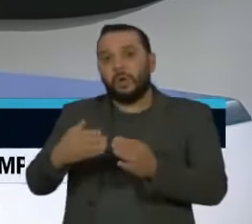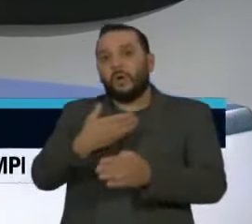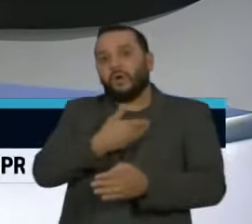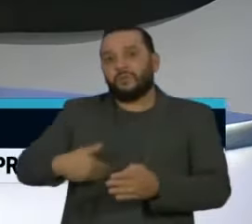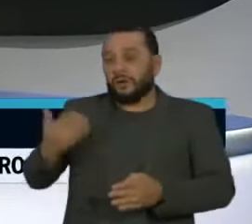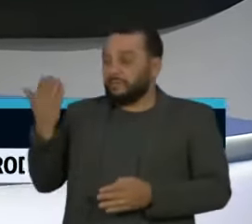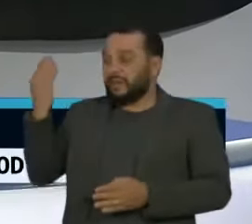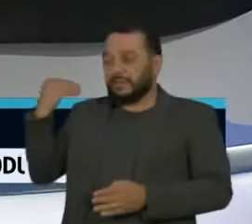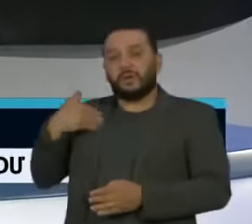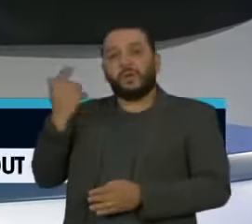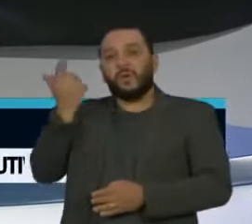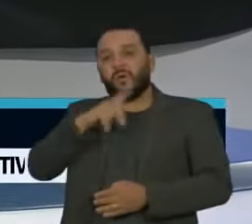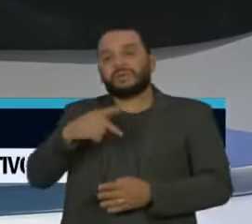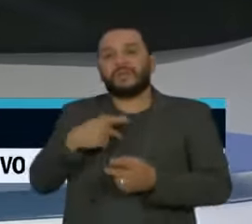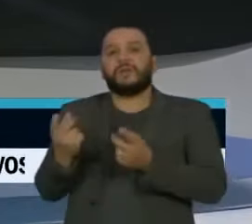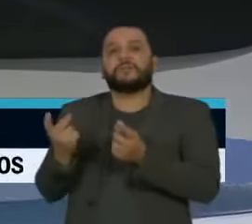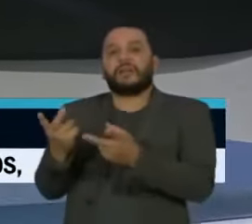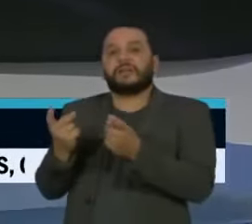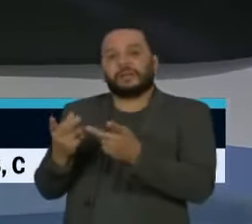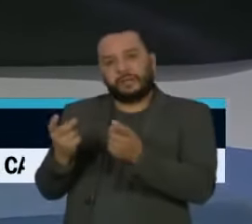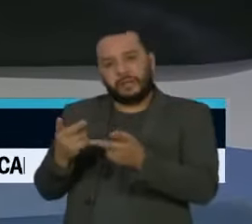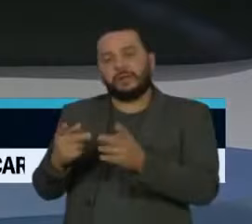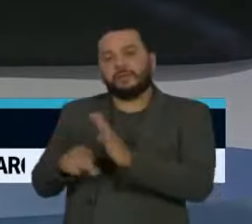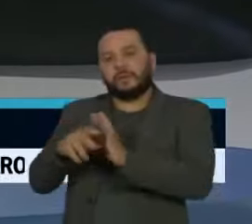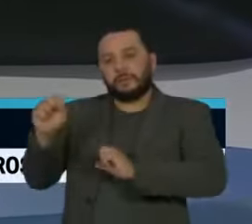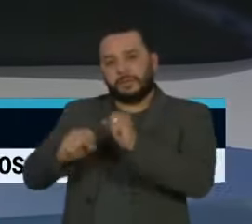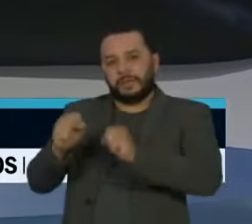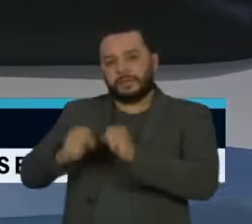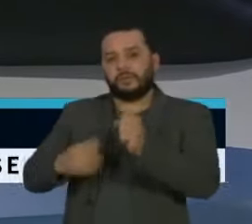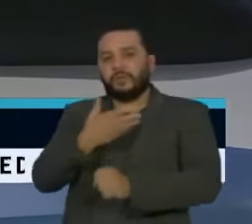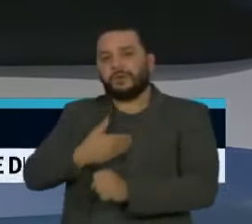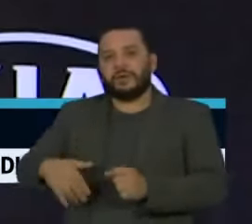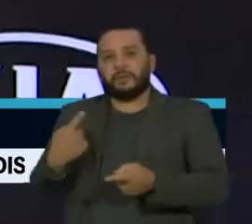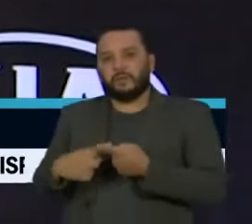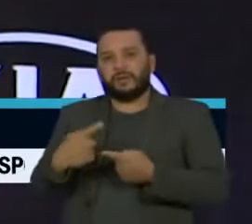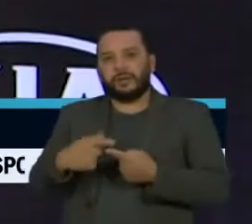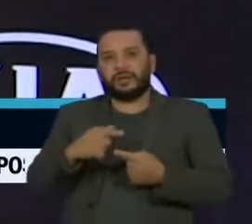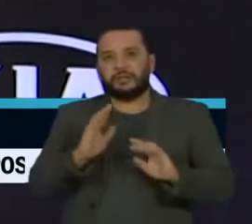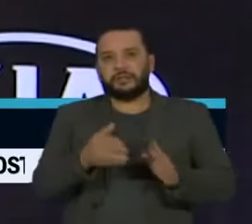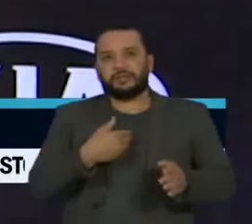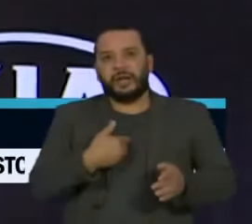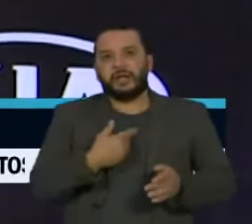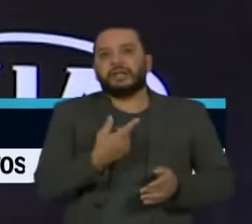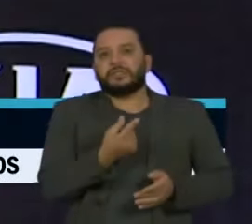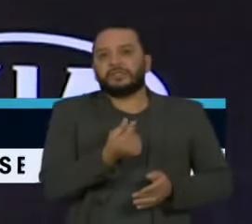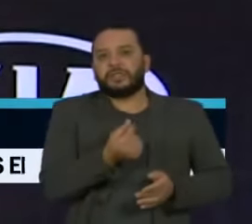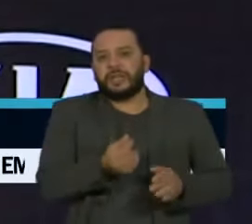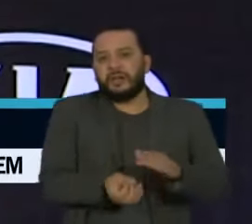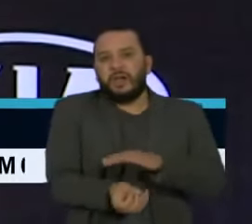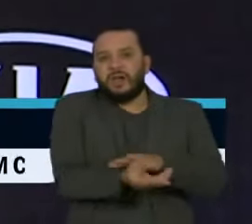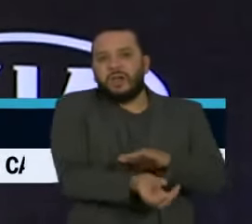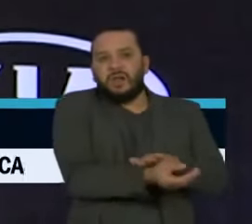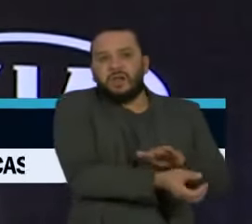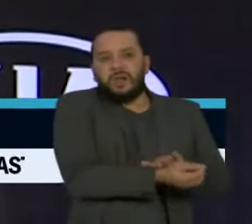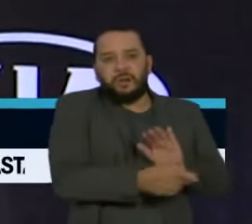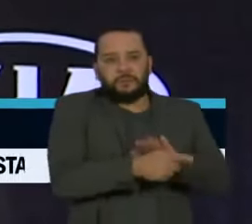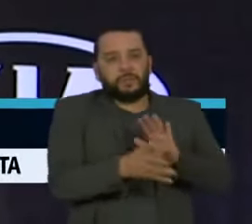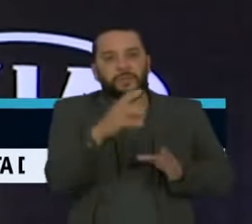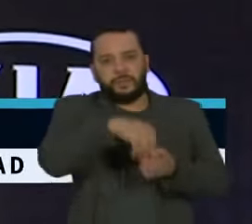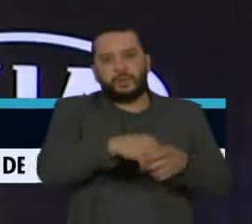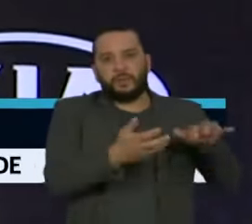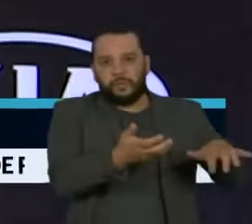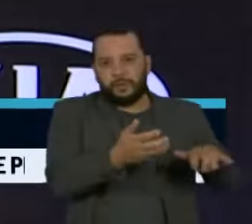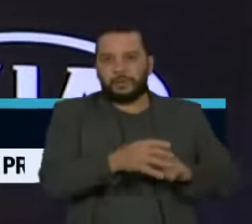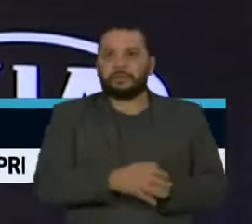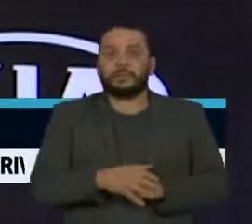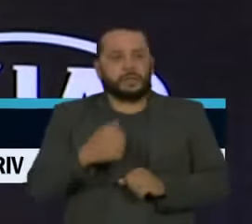só conseguiram vender estatais porque compraram o Congresso. José Salim Matar Júnior criticou